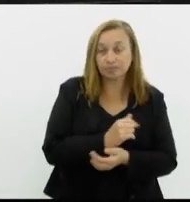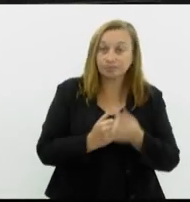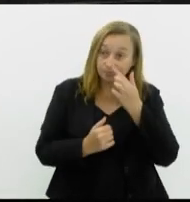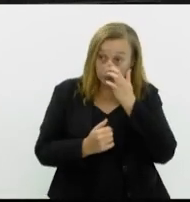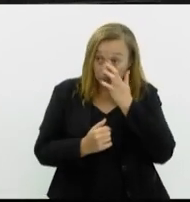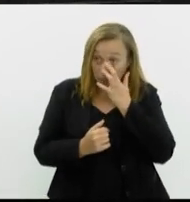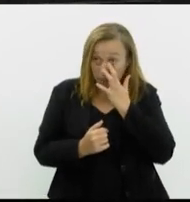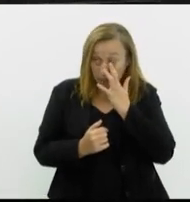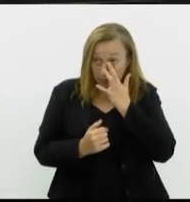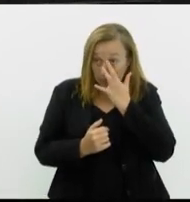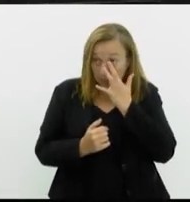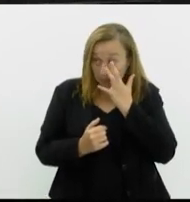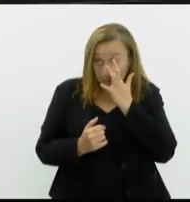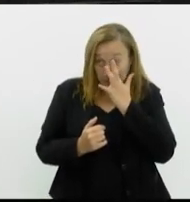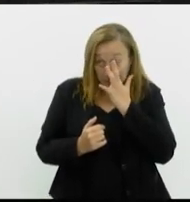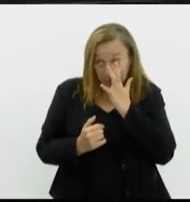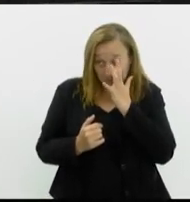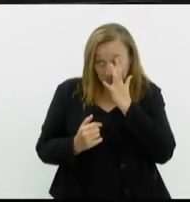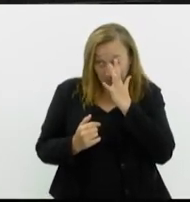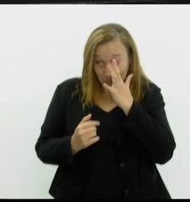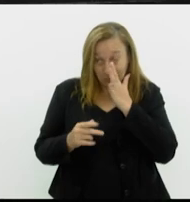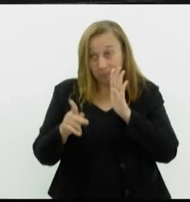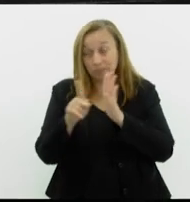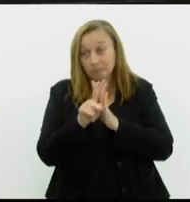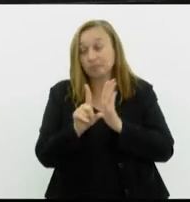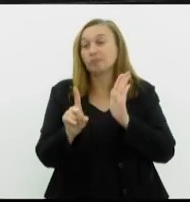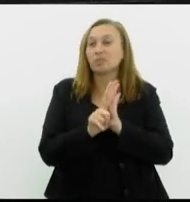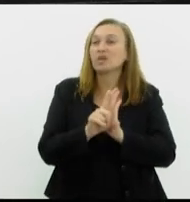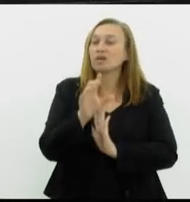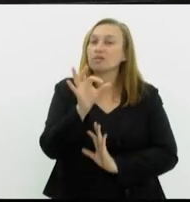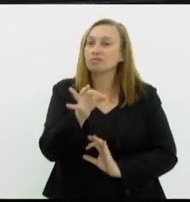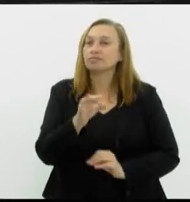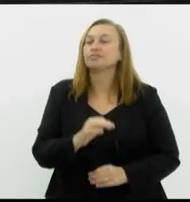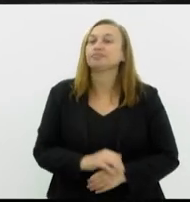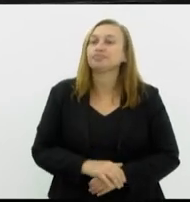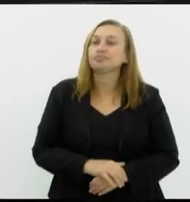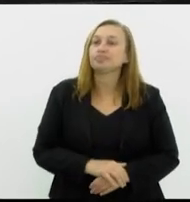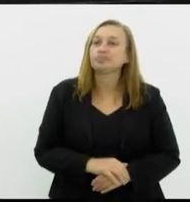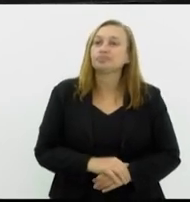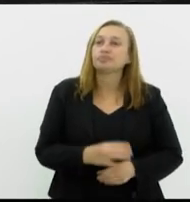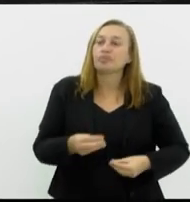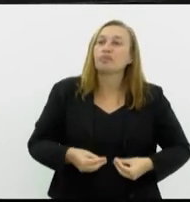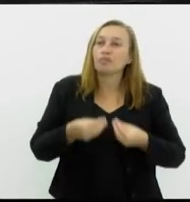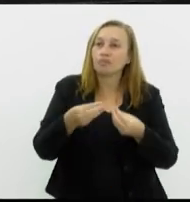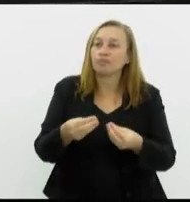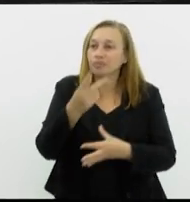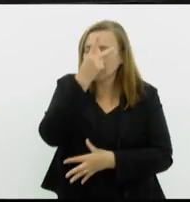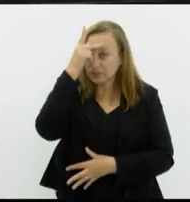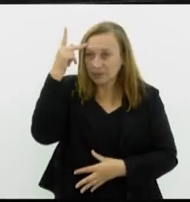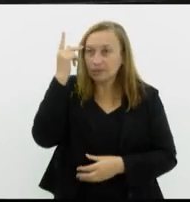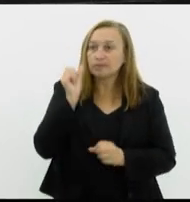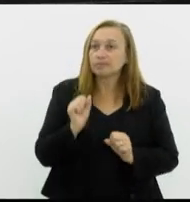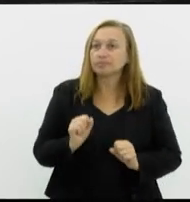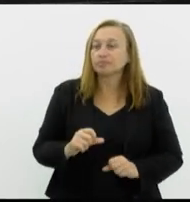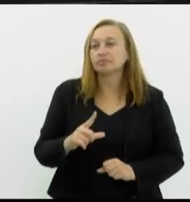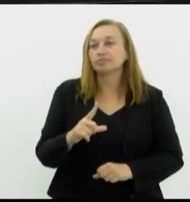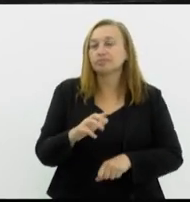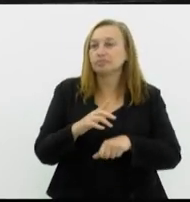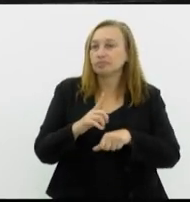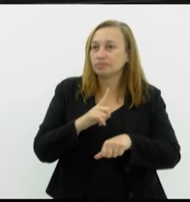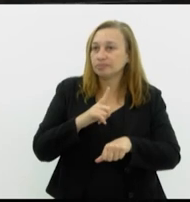não tivesse ocorrido. E esse projeto de lei serve para isso, para dar às pessoas que possuem